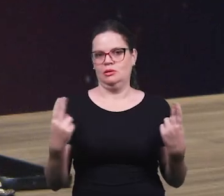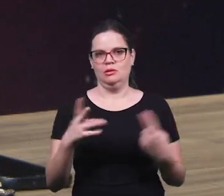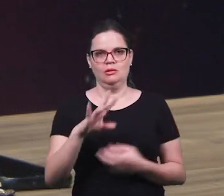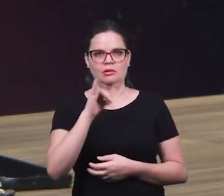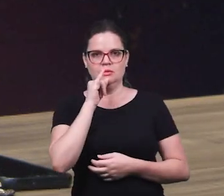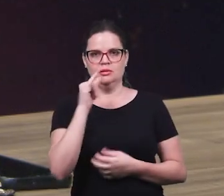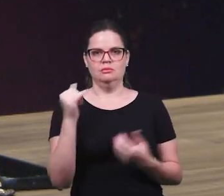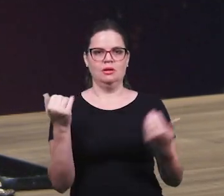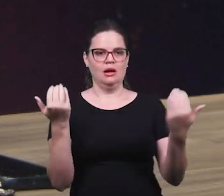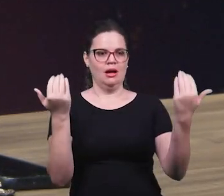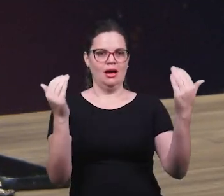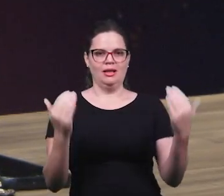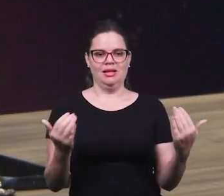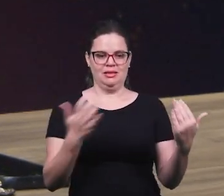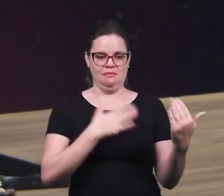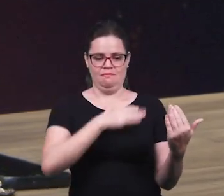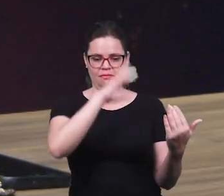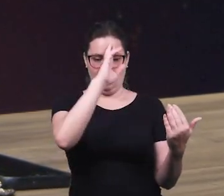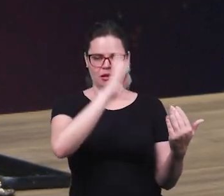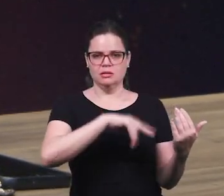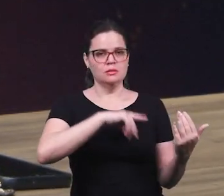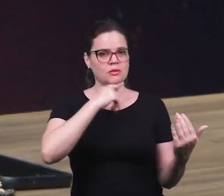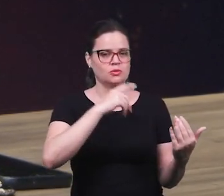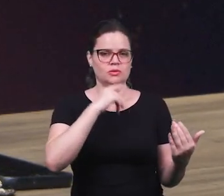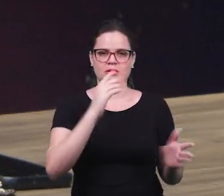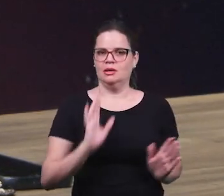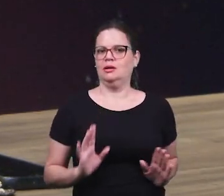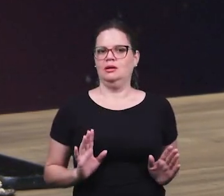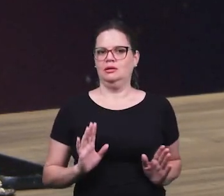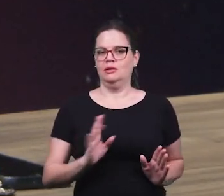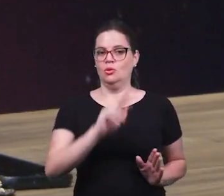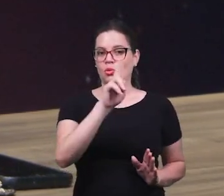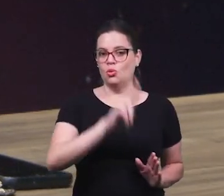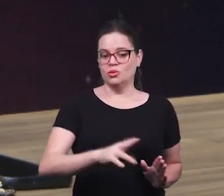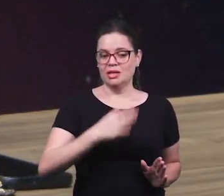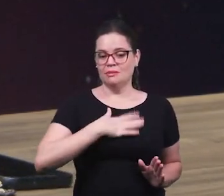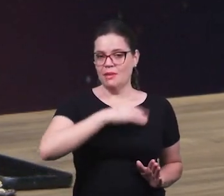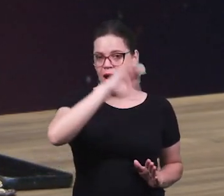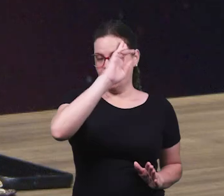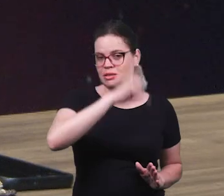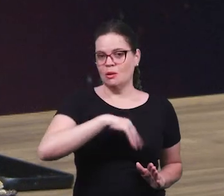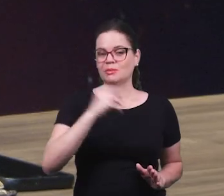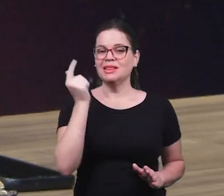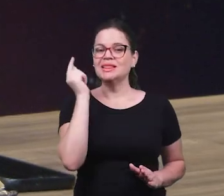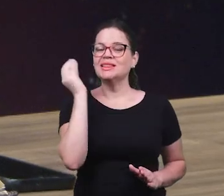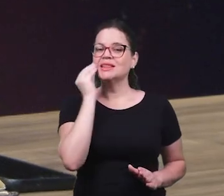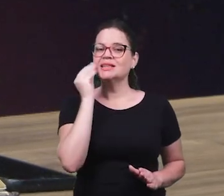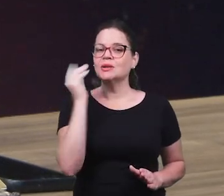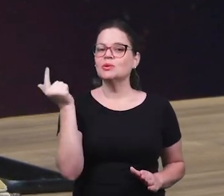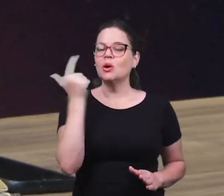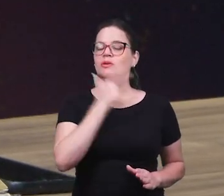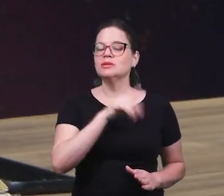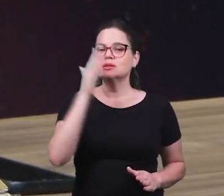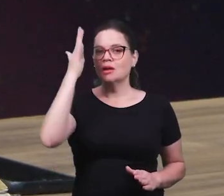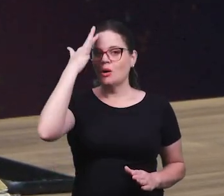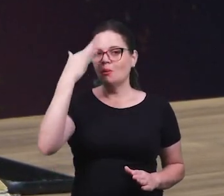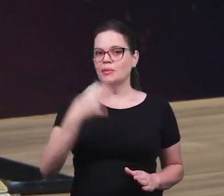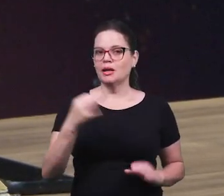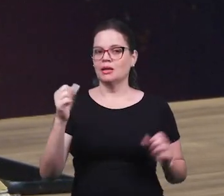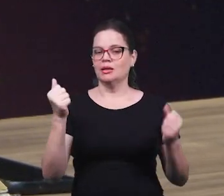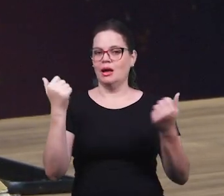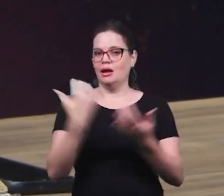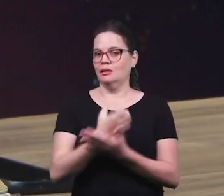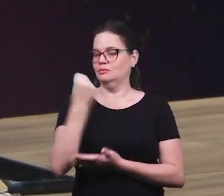o arrebatamento pela nossa razão, até porque é impossível. O arrebatamento ele é totalmente espiritual, ele extrapola as questões